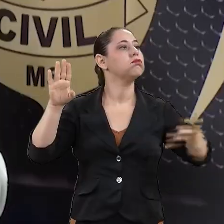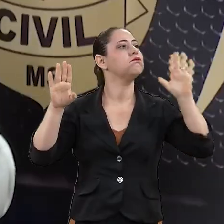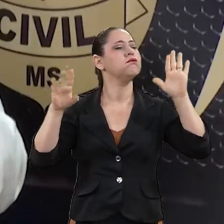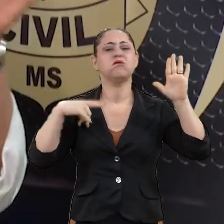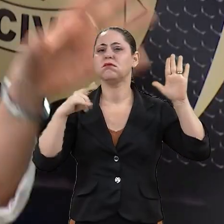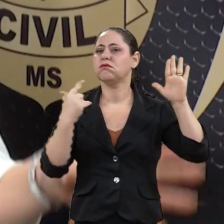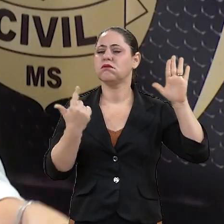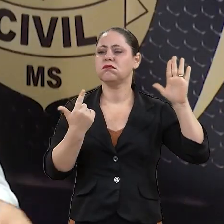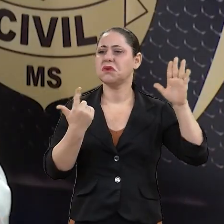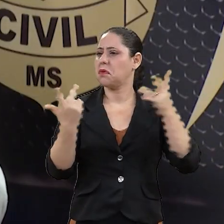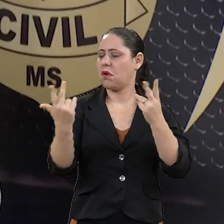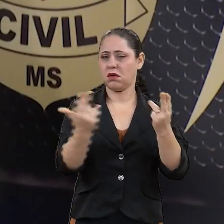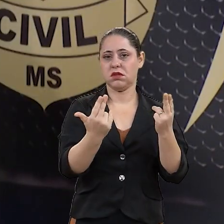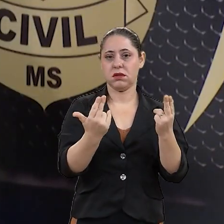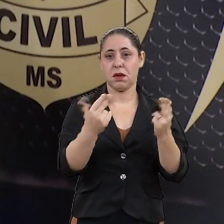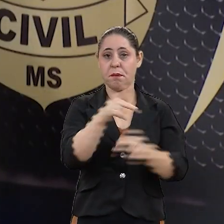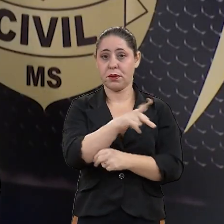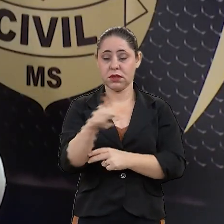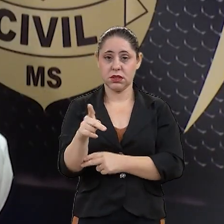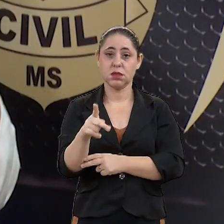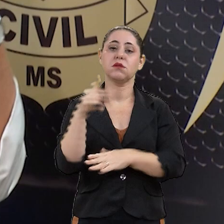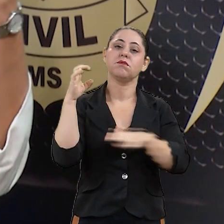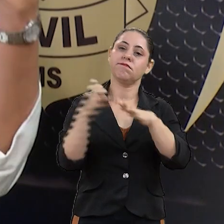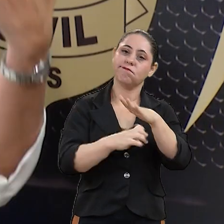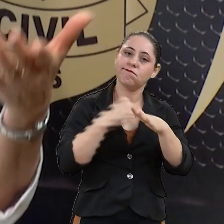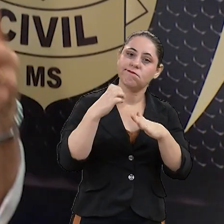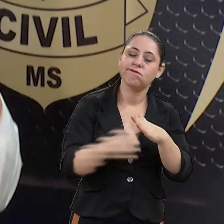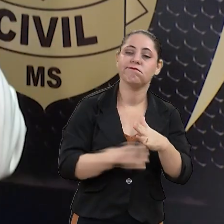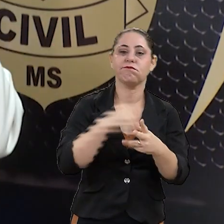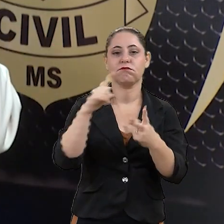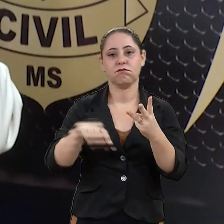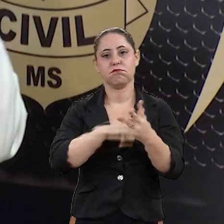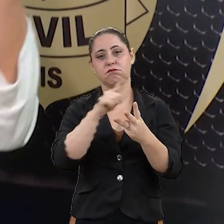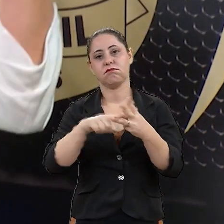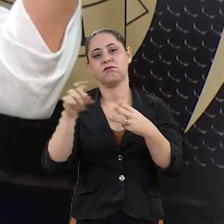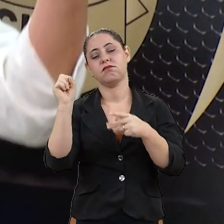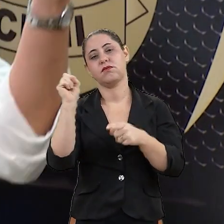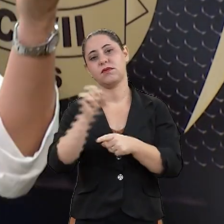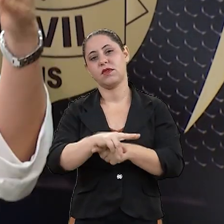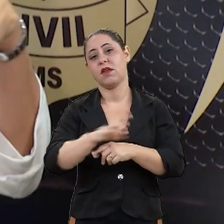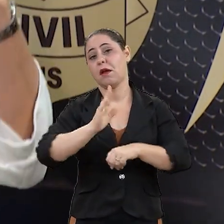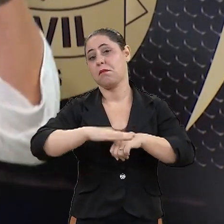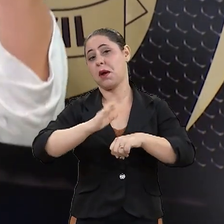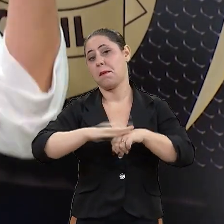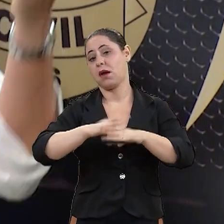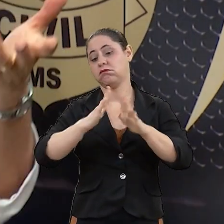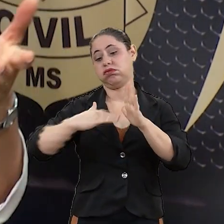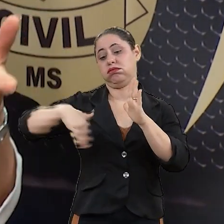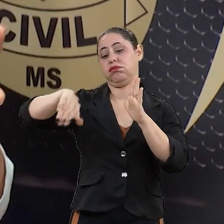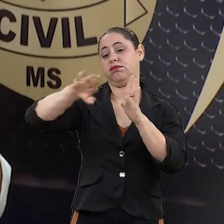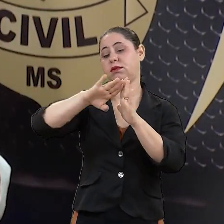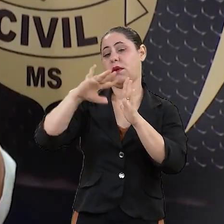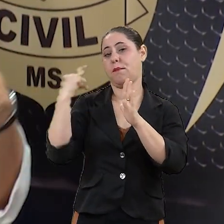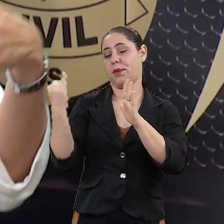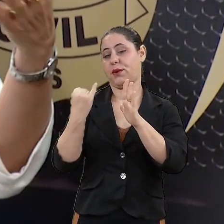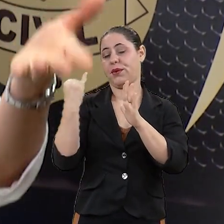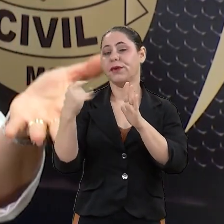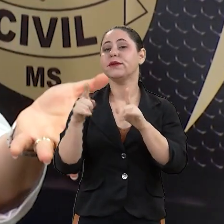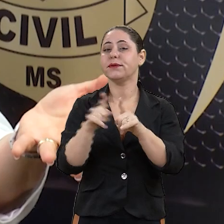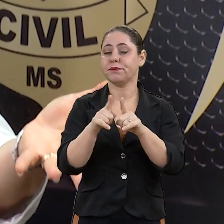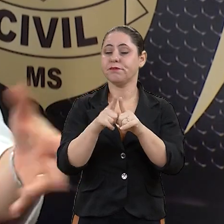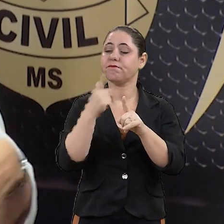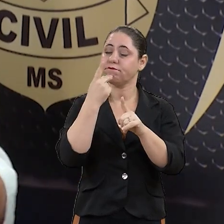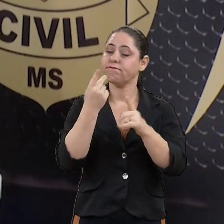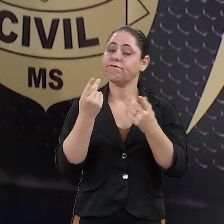como na presidência de empresas, assim como em cargos, né, mais superiores, digamos assim